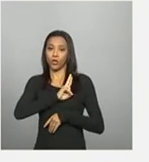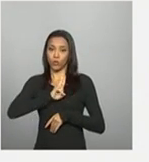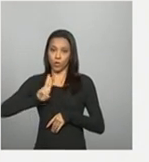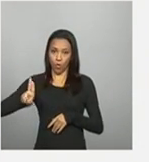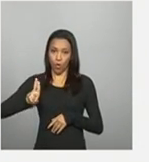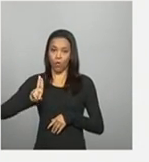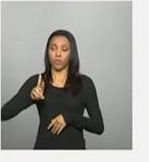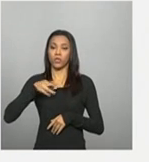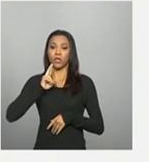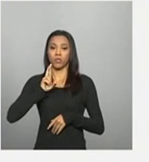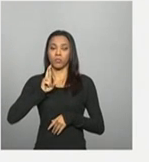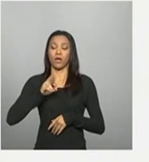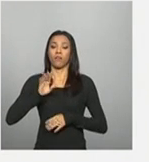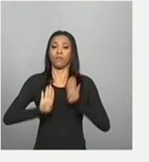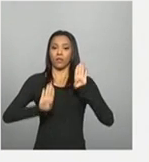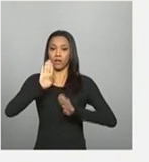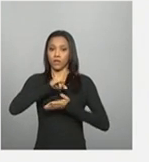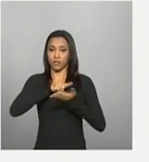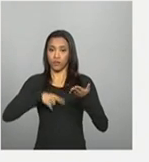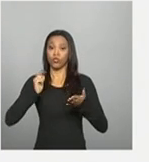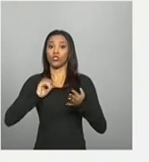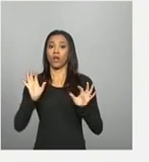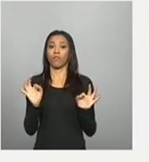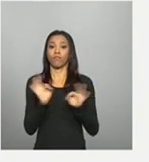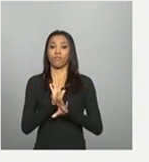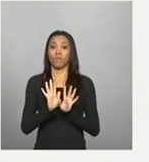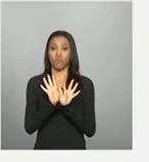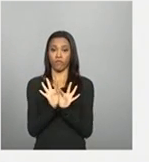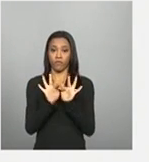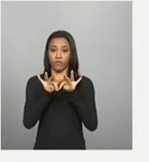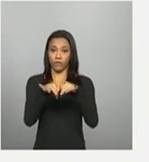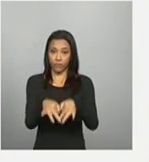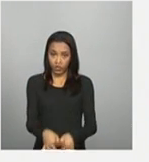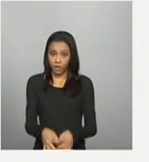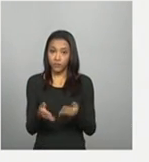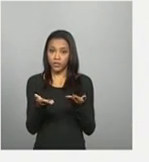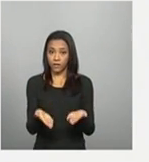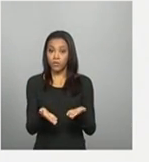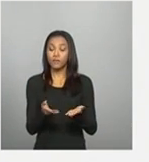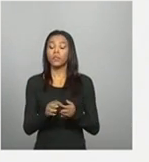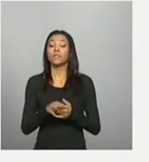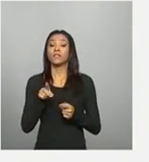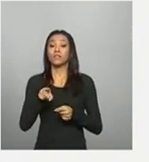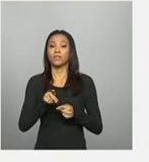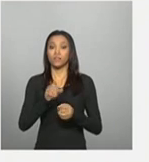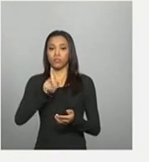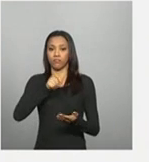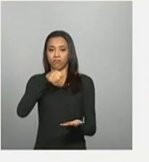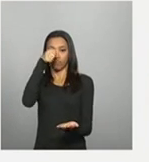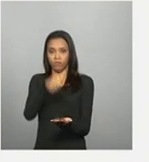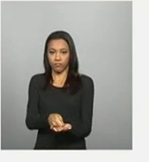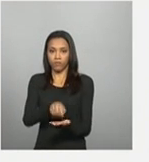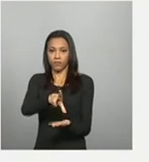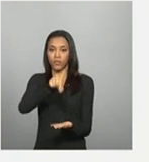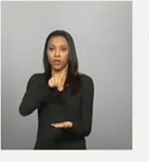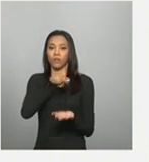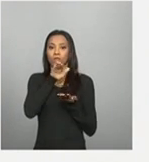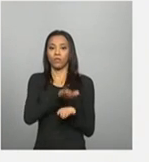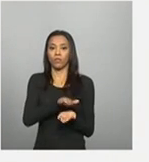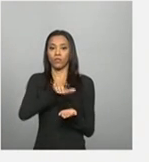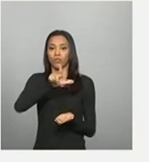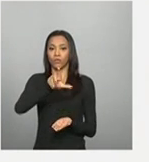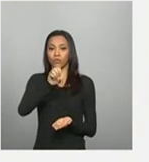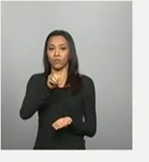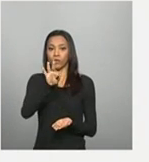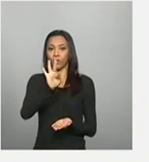Licitação, declaro fechada a outorga de concessão do Serviço Público de Transmissão de Energia Elétrica referente ao leilão do lote H,